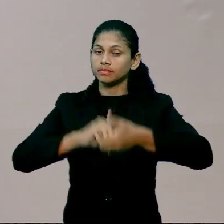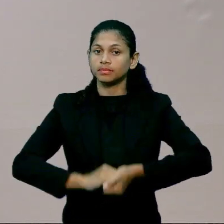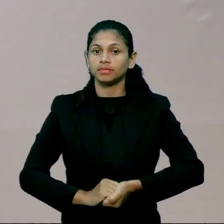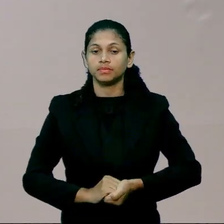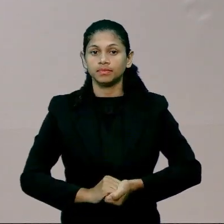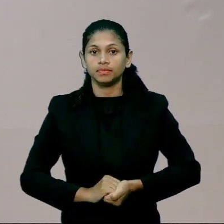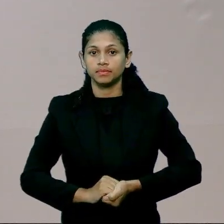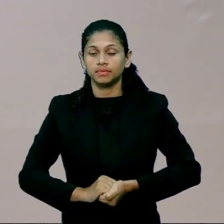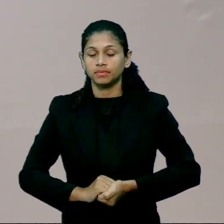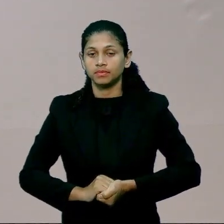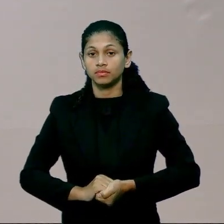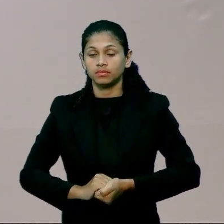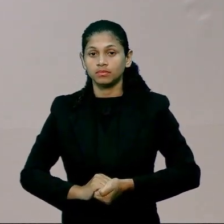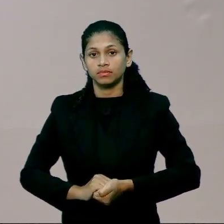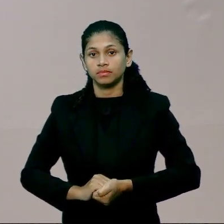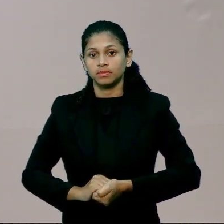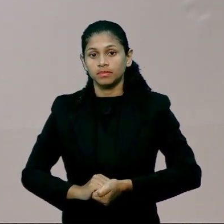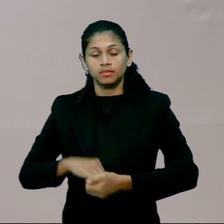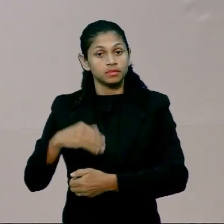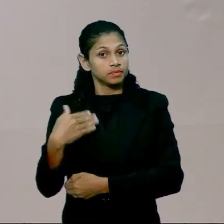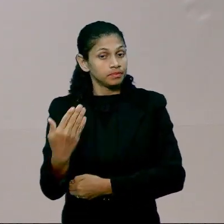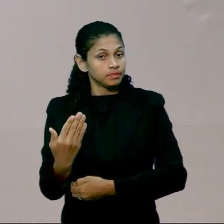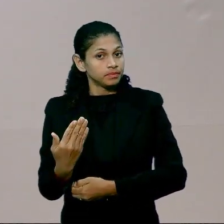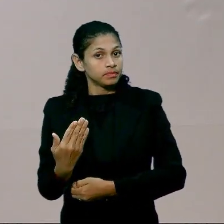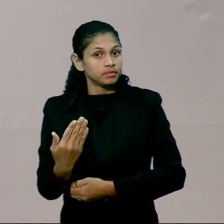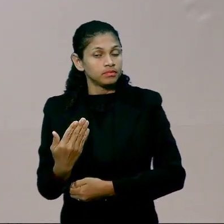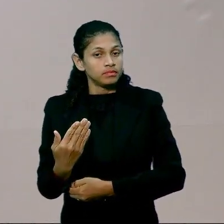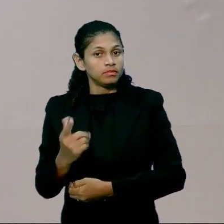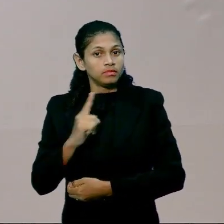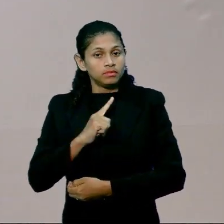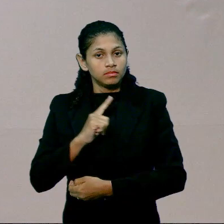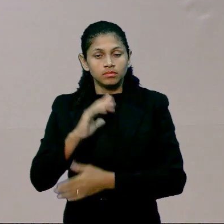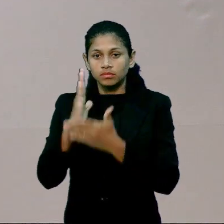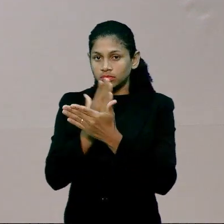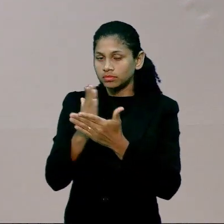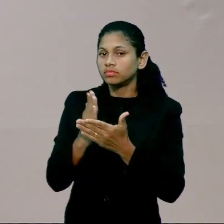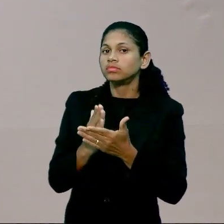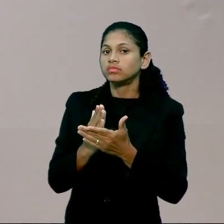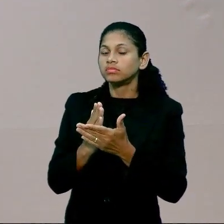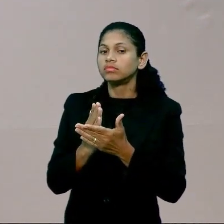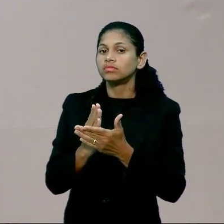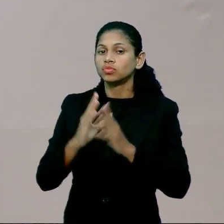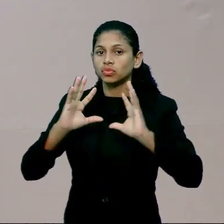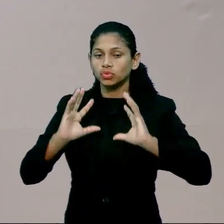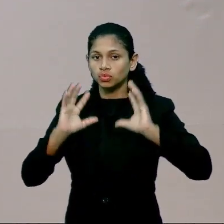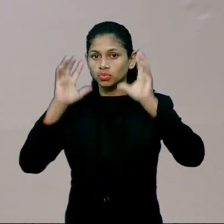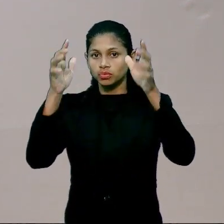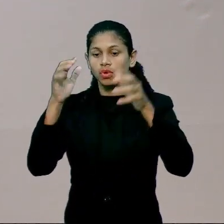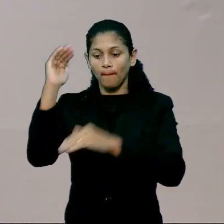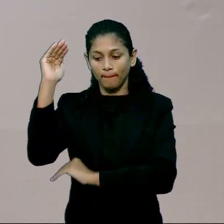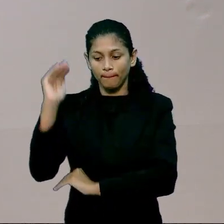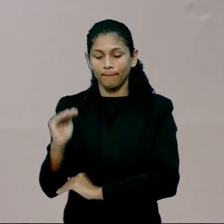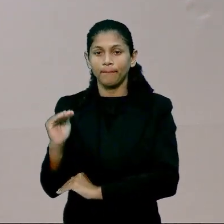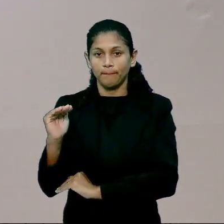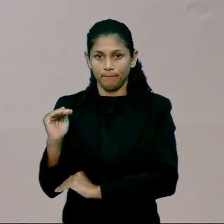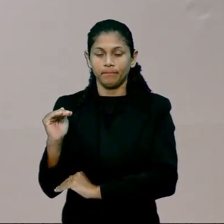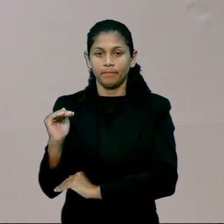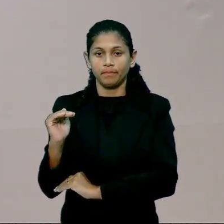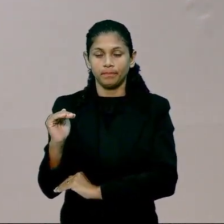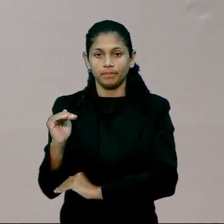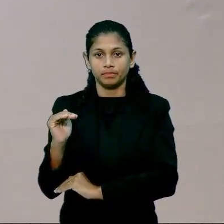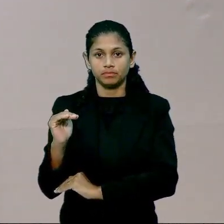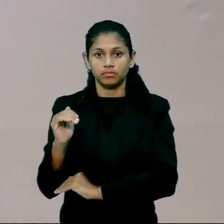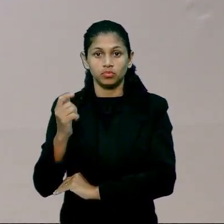quando a gente vê nesse caso ele tem algum jogador de baixo a estatura né